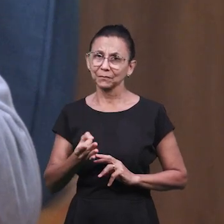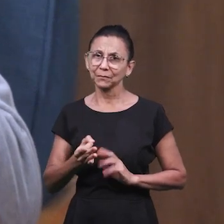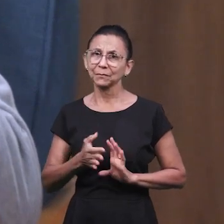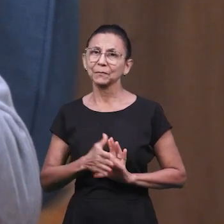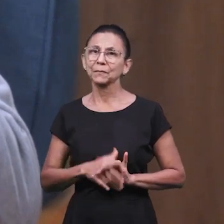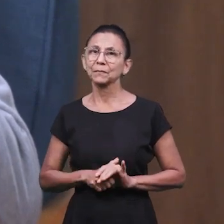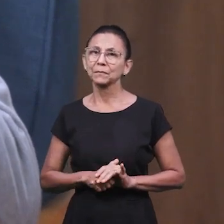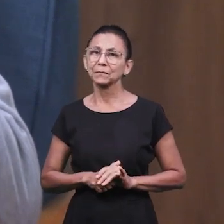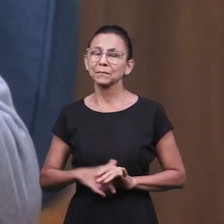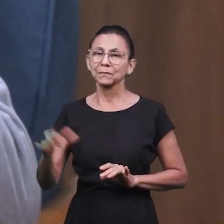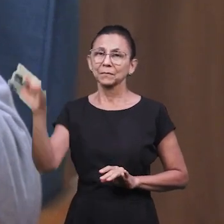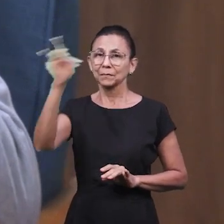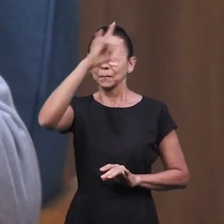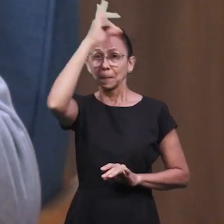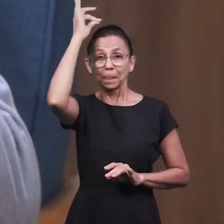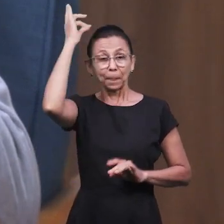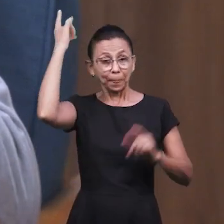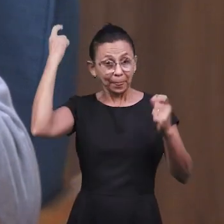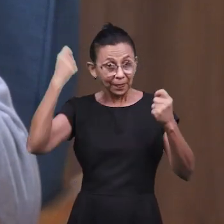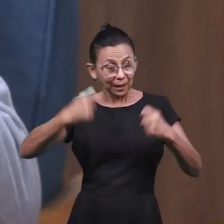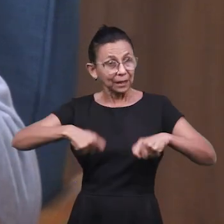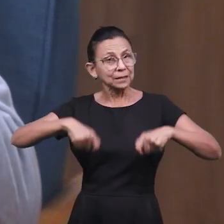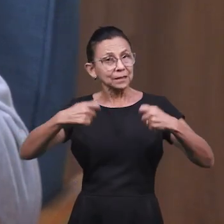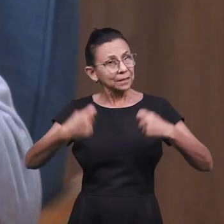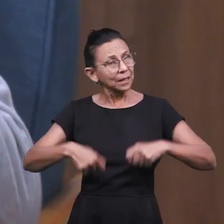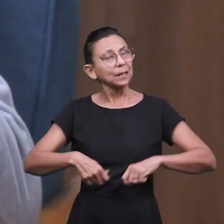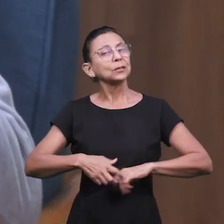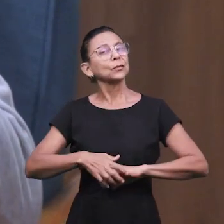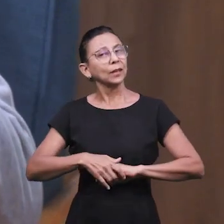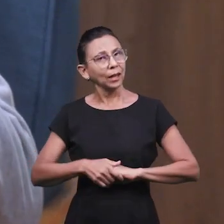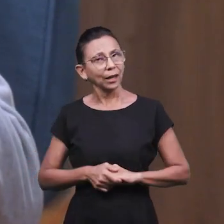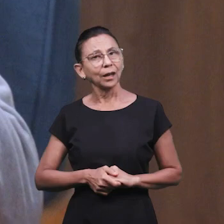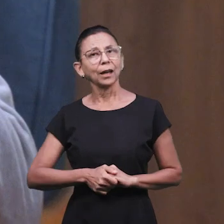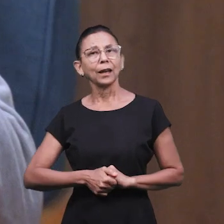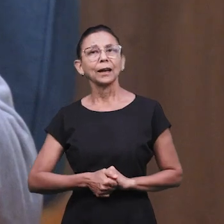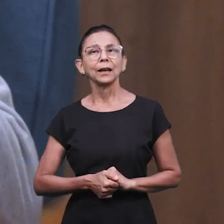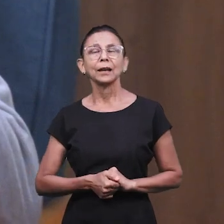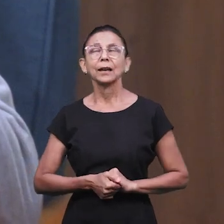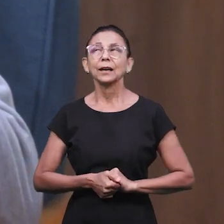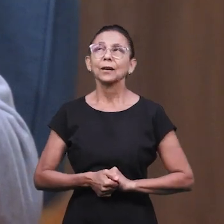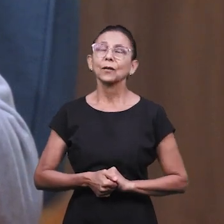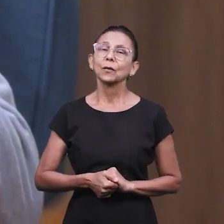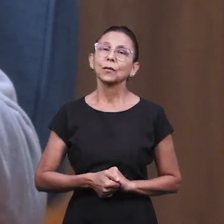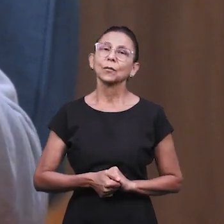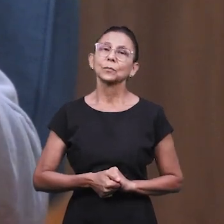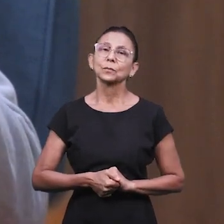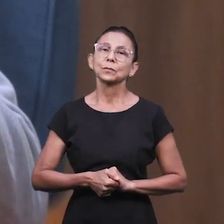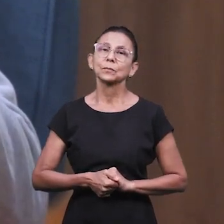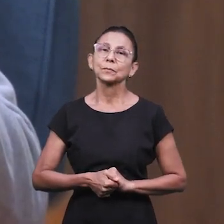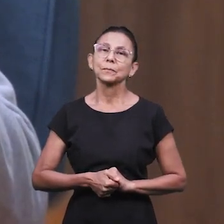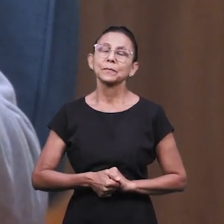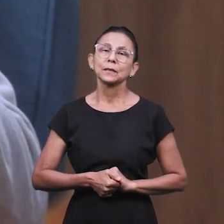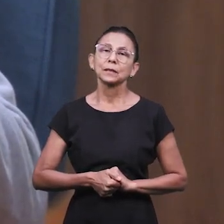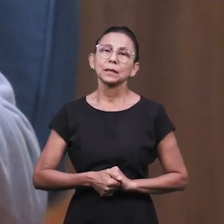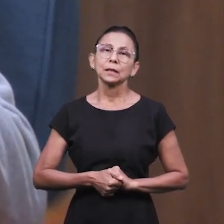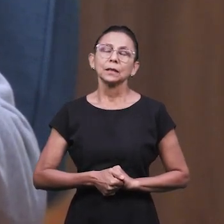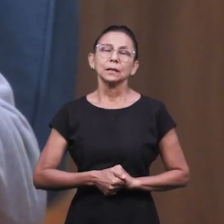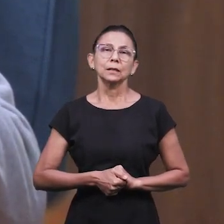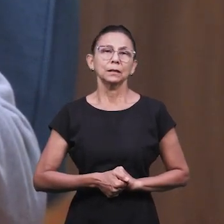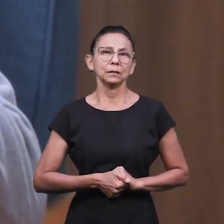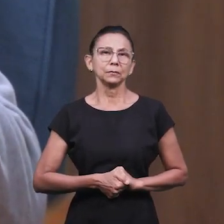absoluta da necessidade do Espírito Santo. Então, esse texto é como se fosse uma súplica.